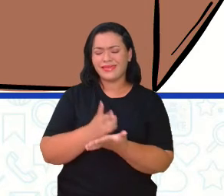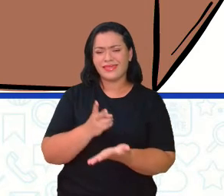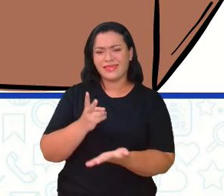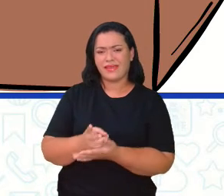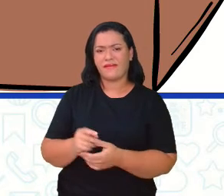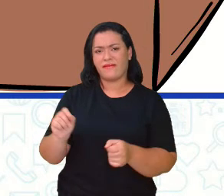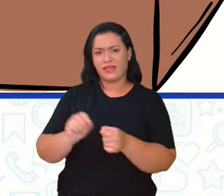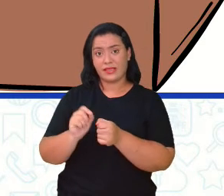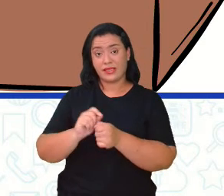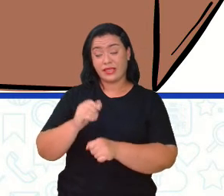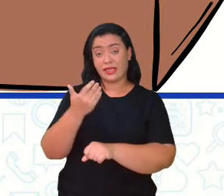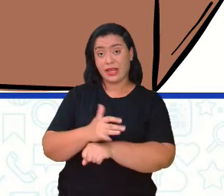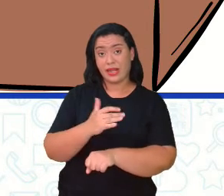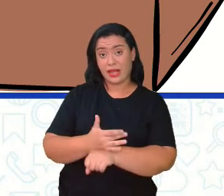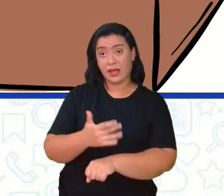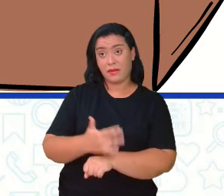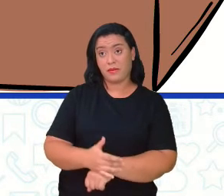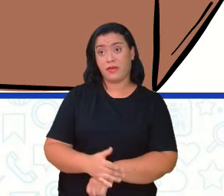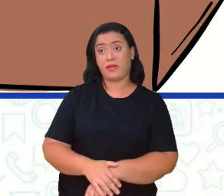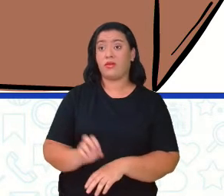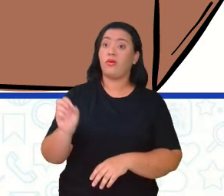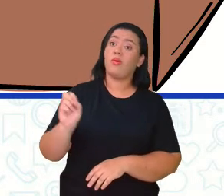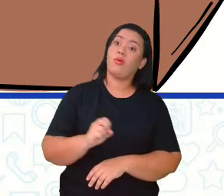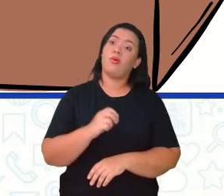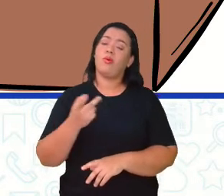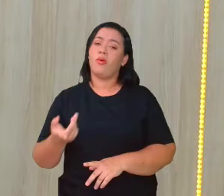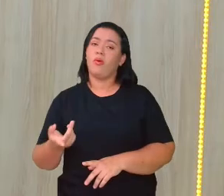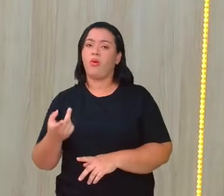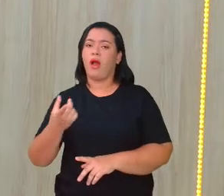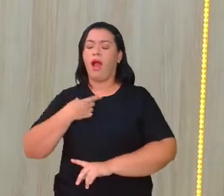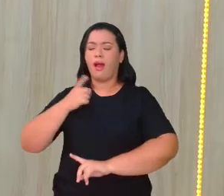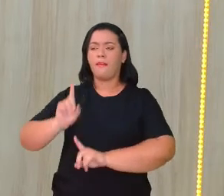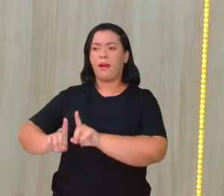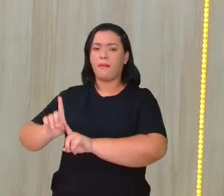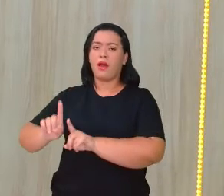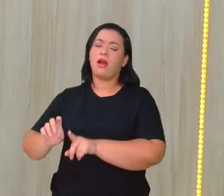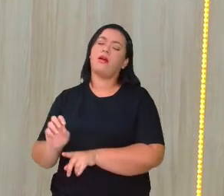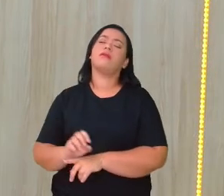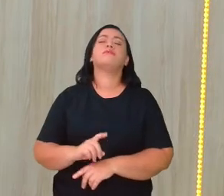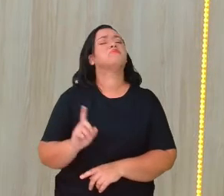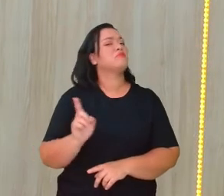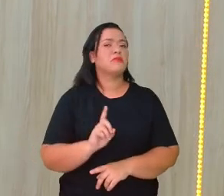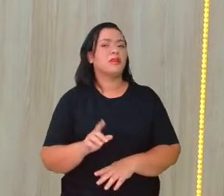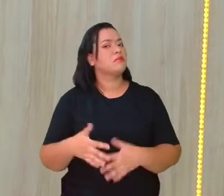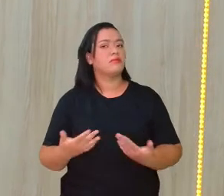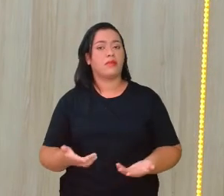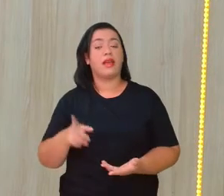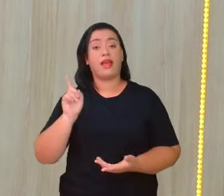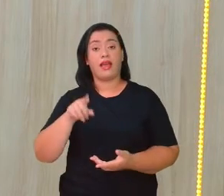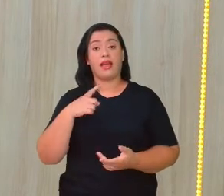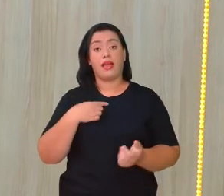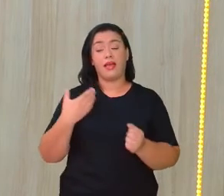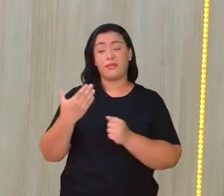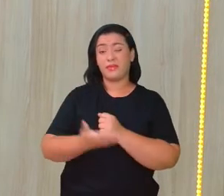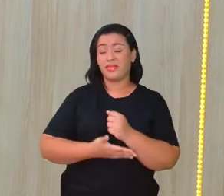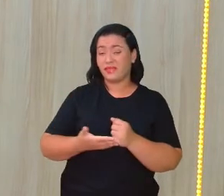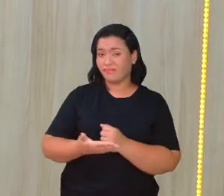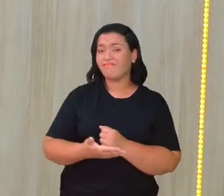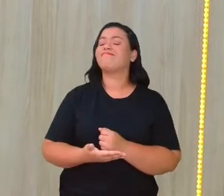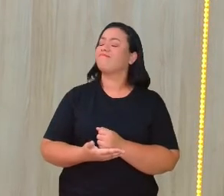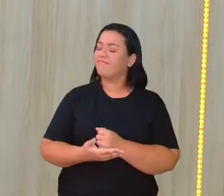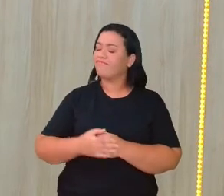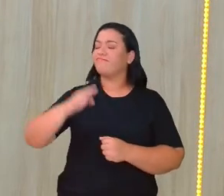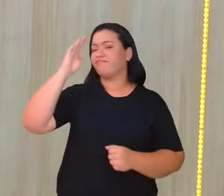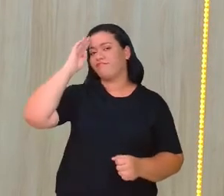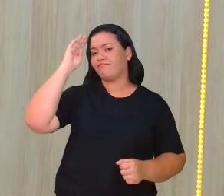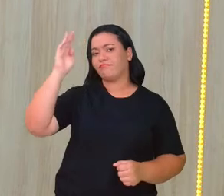treinamentos, sejam eles ou para a parte não competitiva ou competitiva, esses princípios são fundamentais